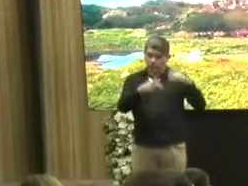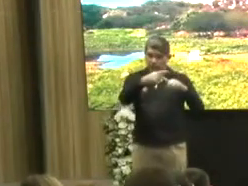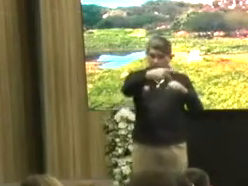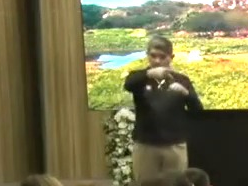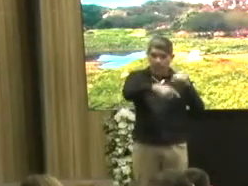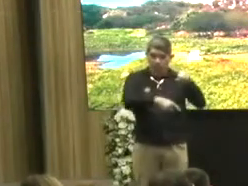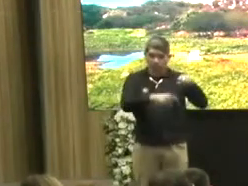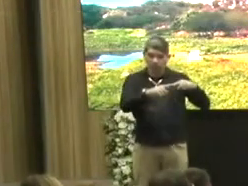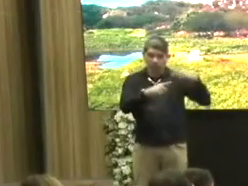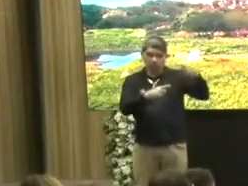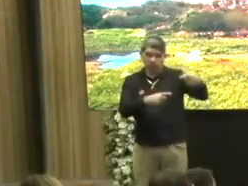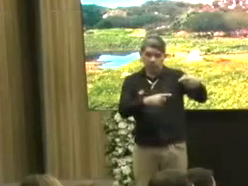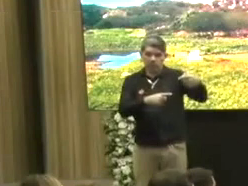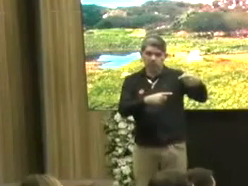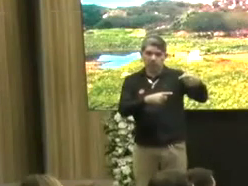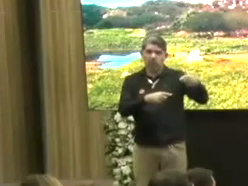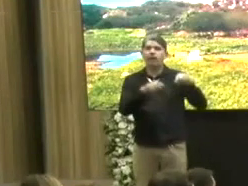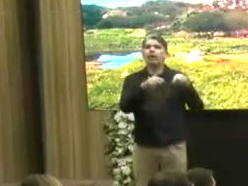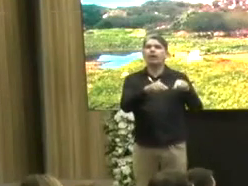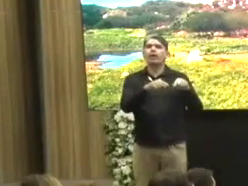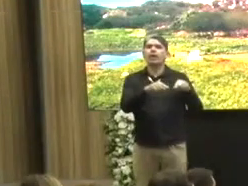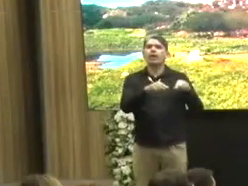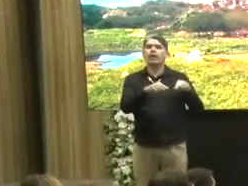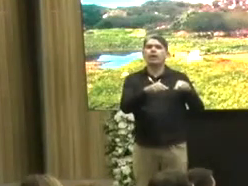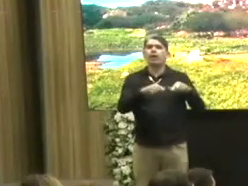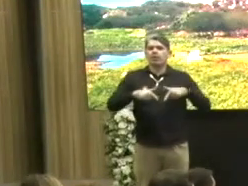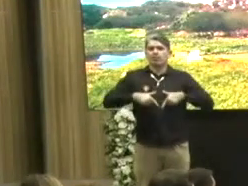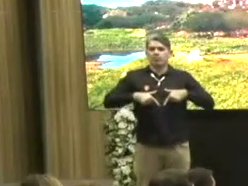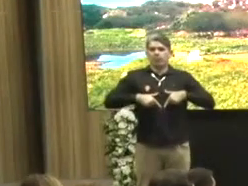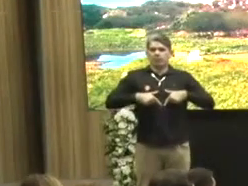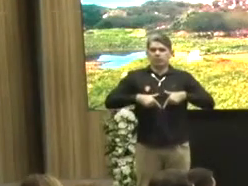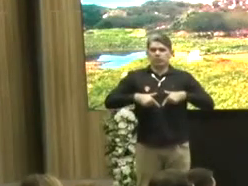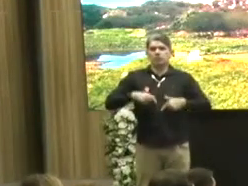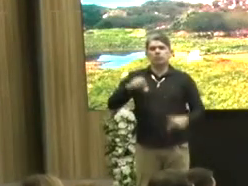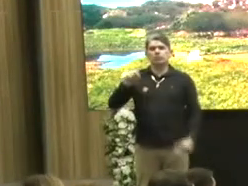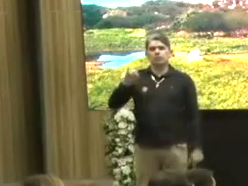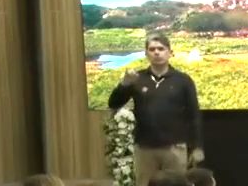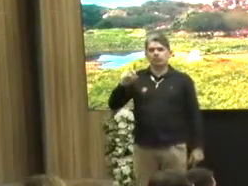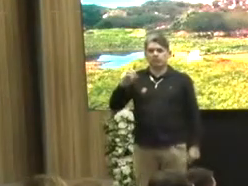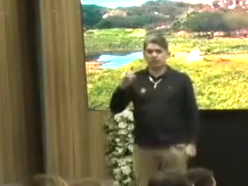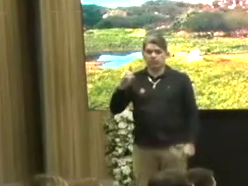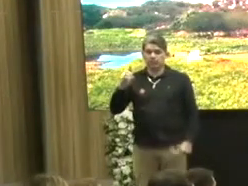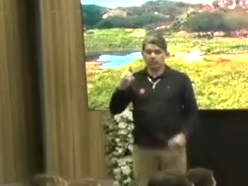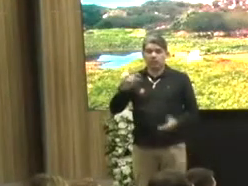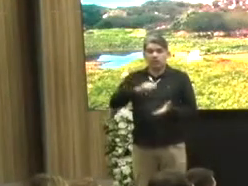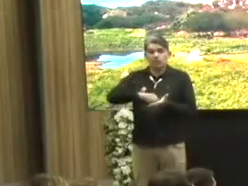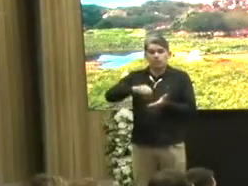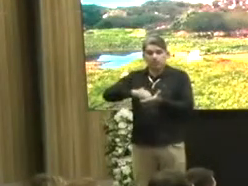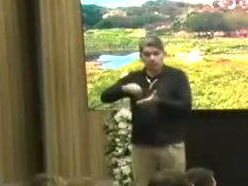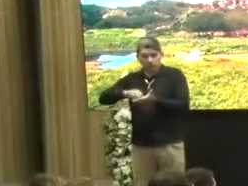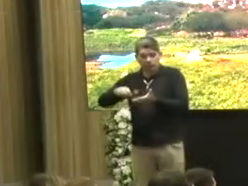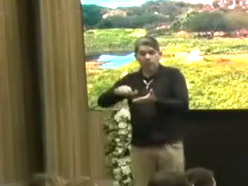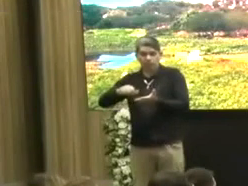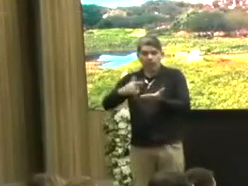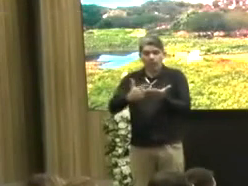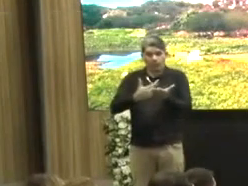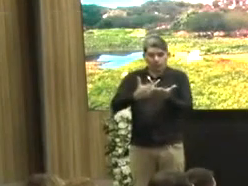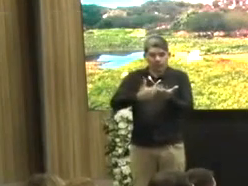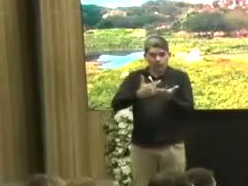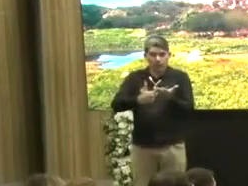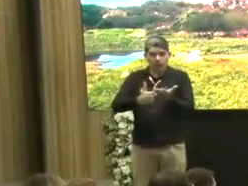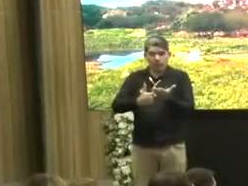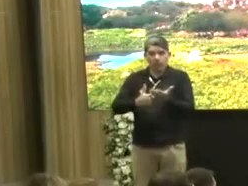um palestino chamado Said. Said escreve uma obra, Orientalismo, que vai mostrar como o